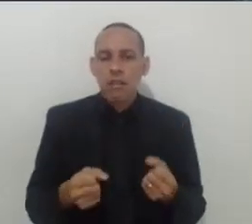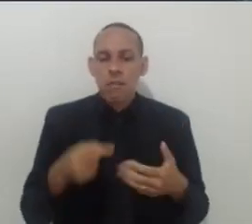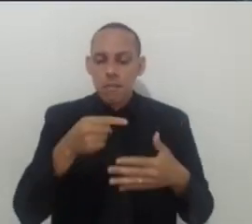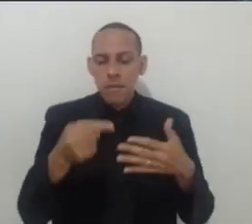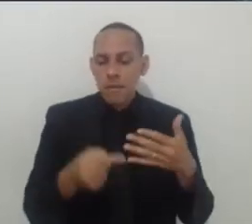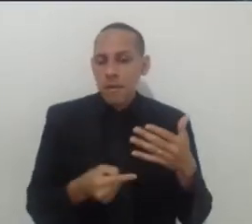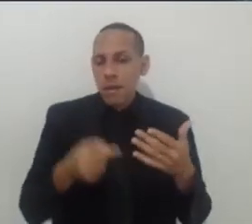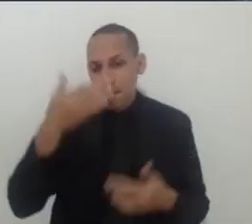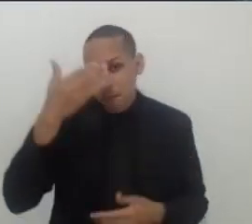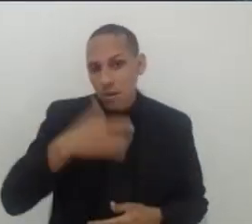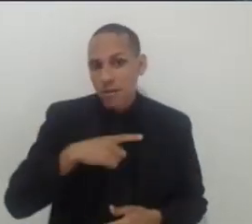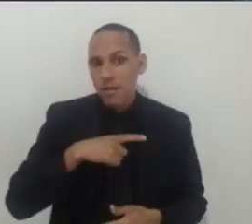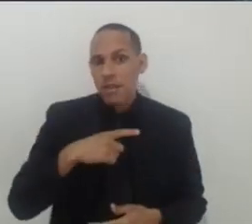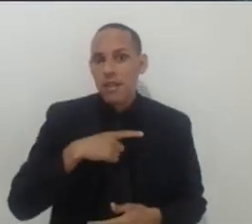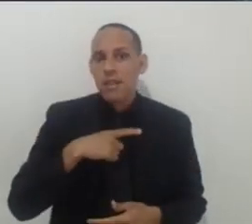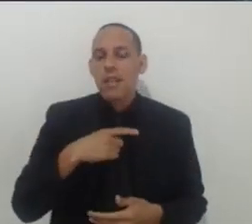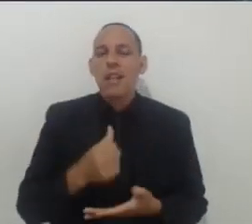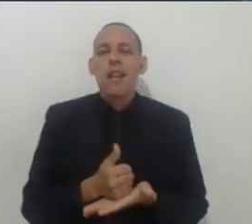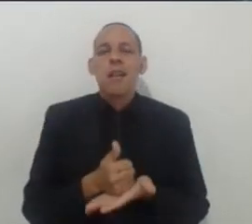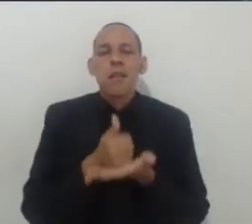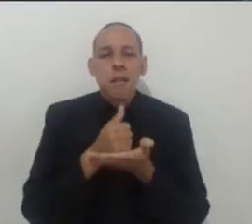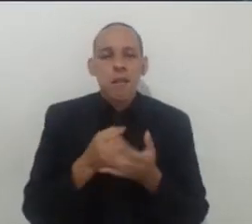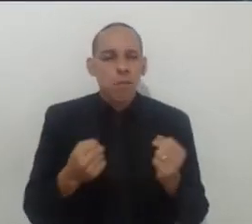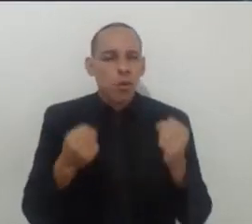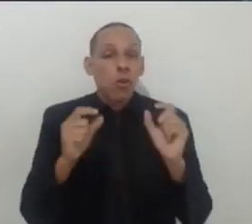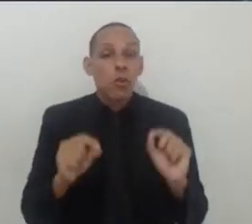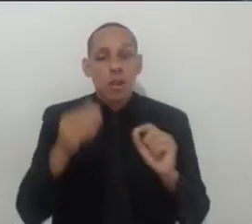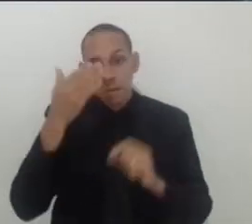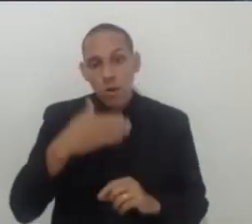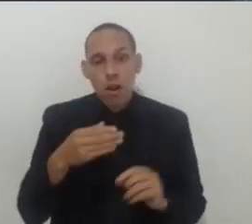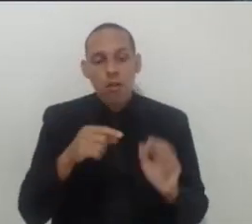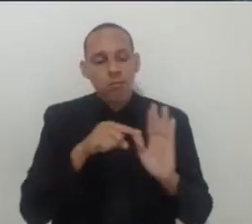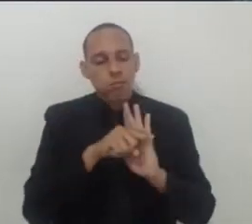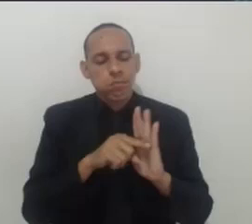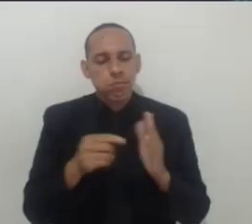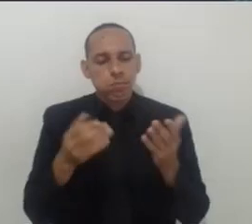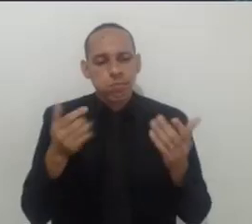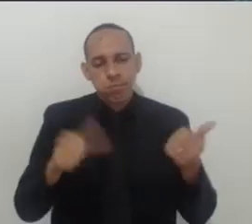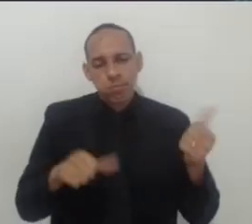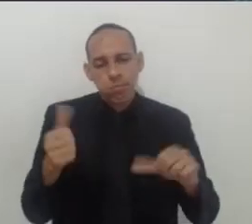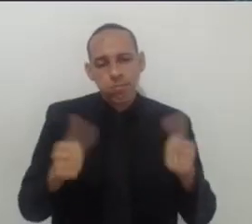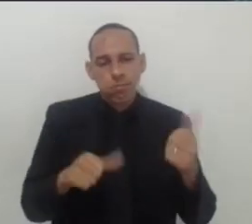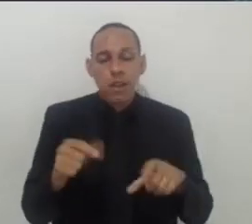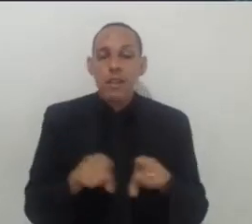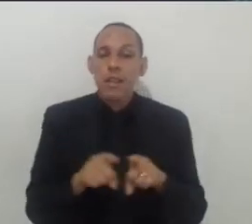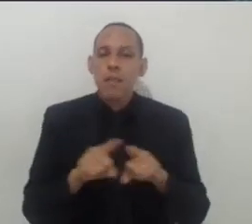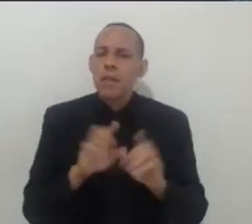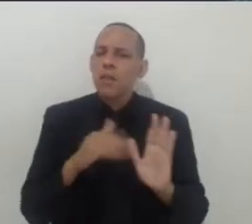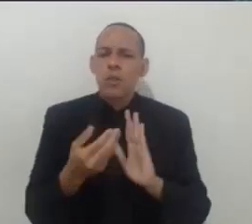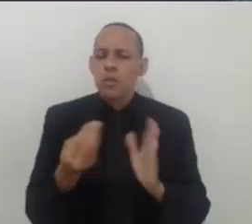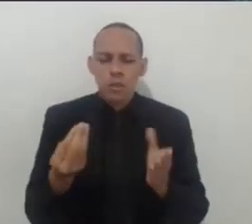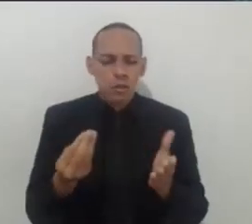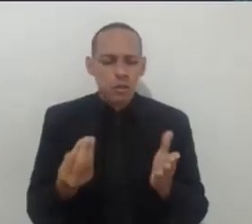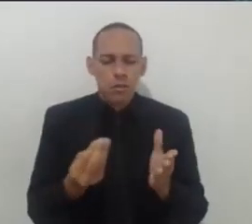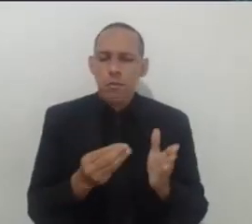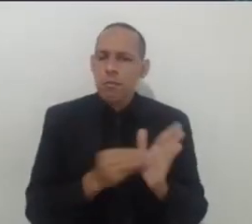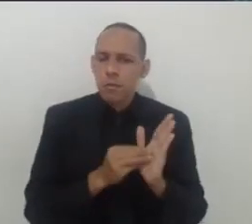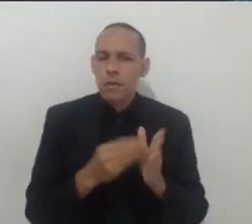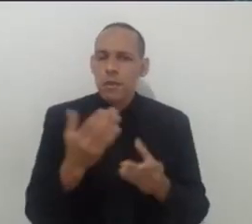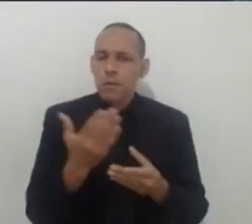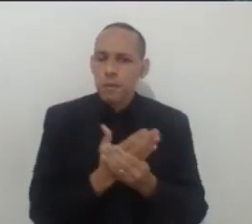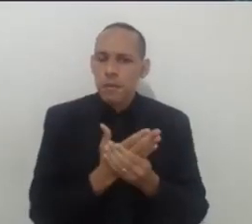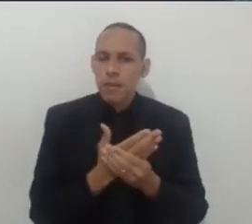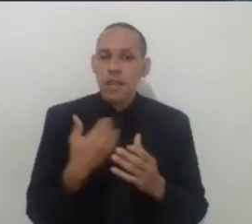no amplo poder de apreciação de provas e por tudo que dos autos consta, divirjo do relator e